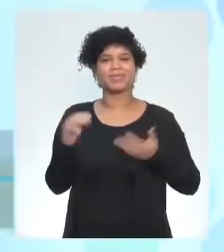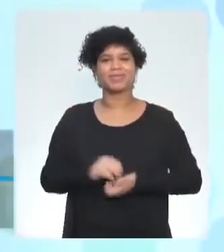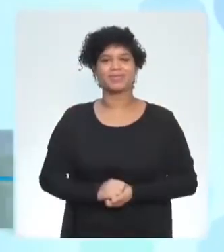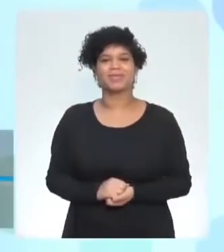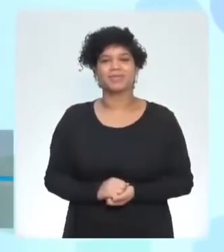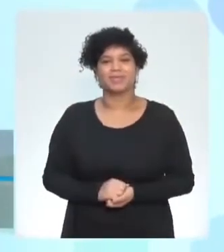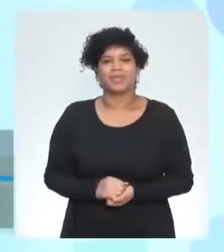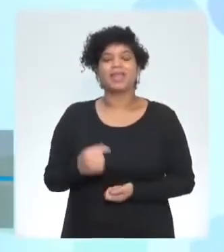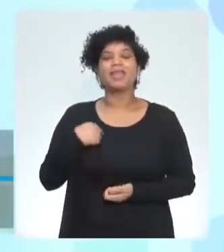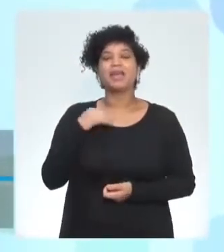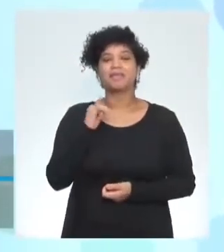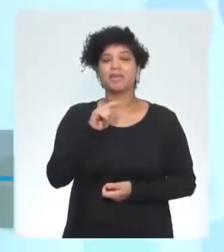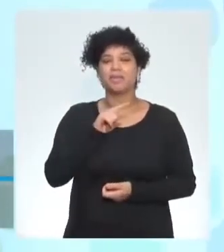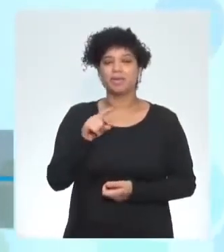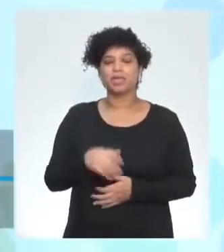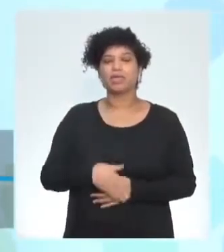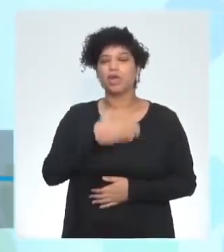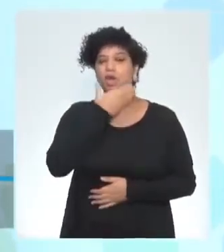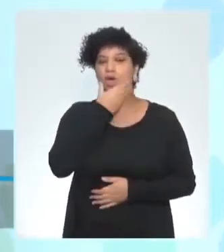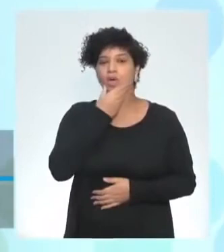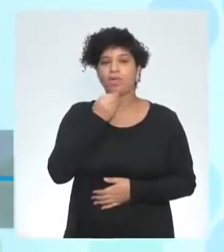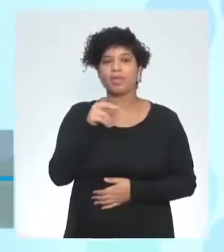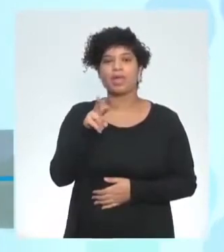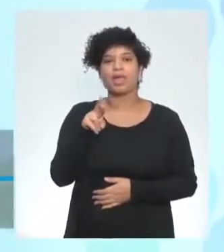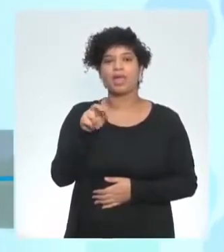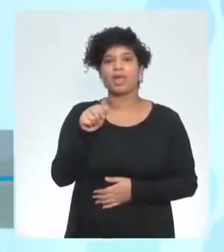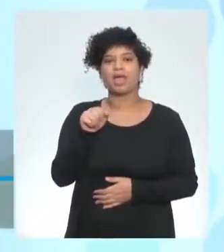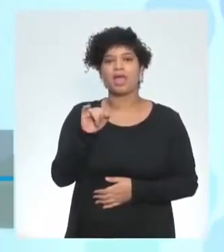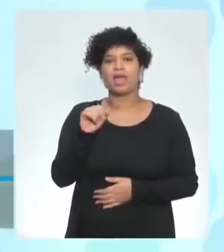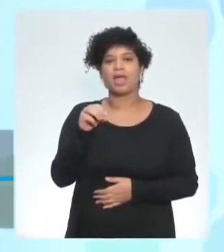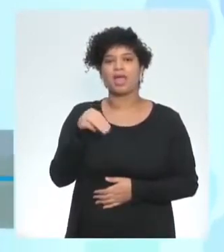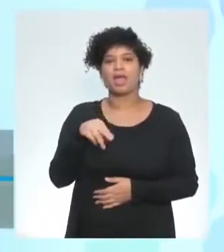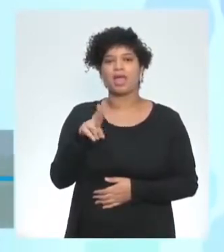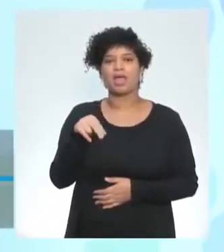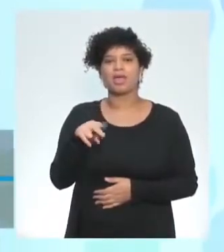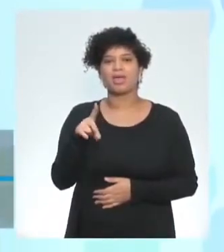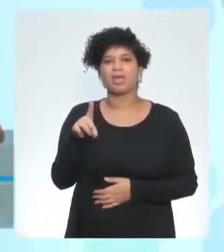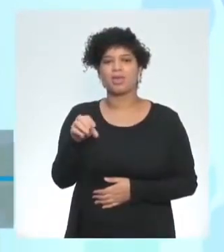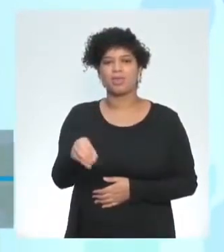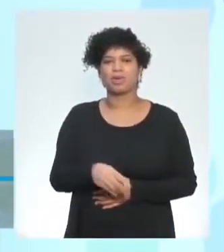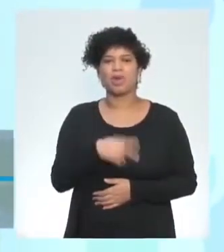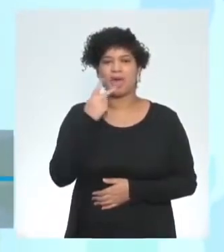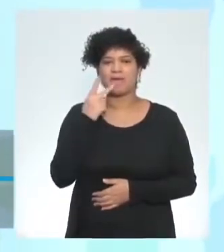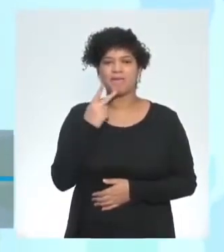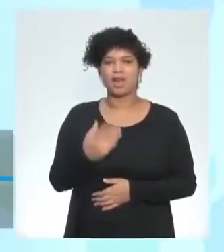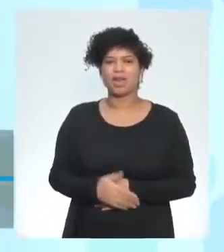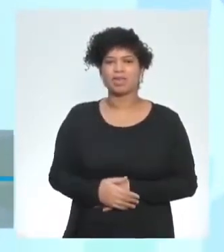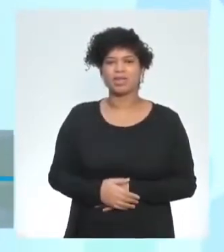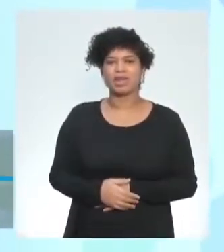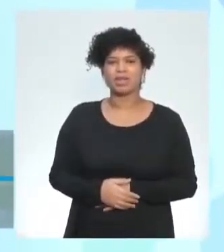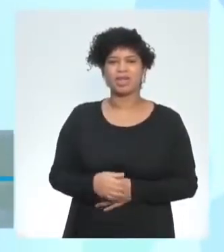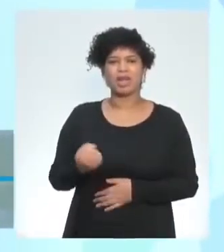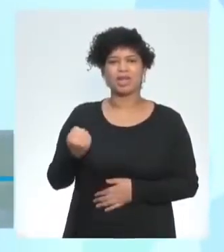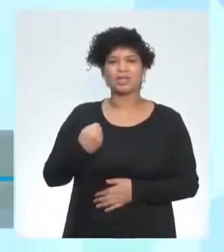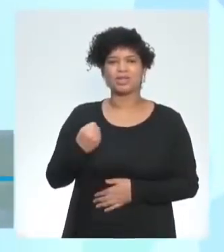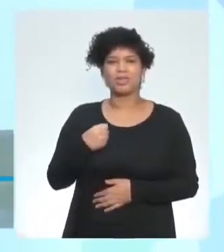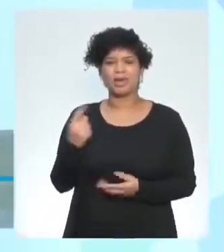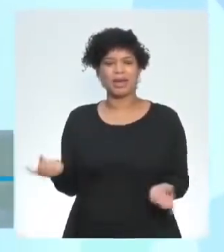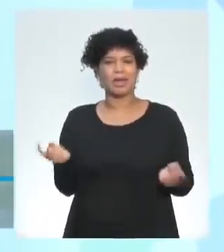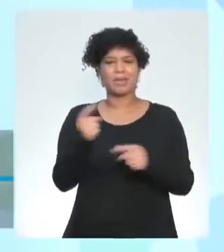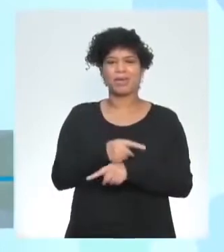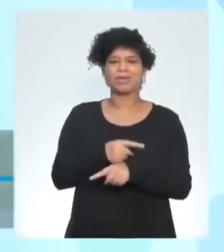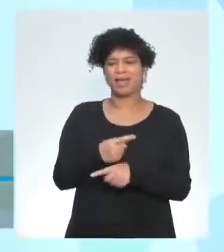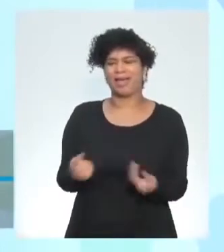fazer um comentário aqui da aula, que o professor Raimundo está falando, pelo amor de Deus, professora, não passa número para lado algum. Outro dia eu recebi